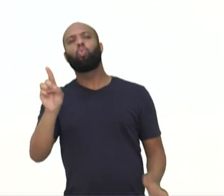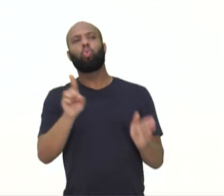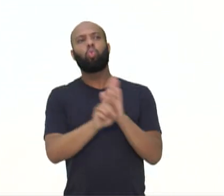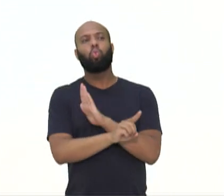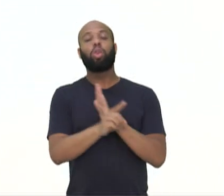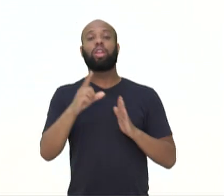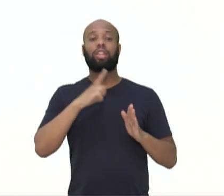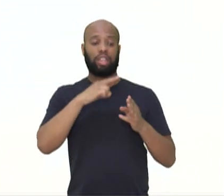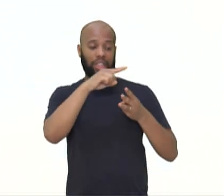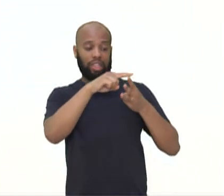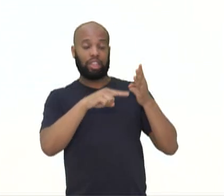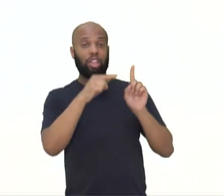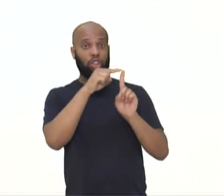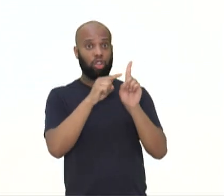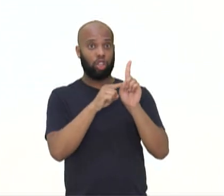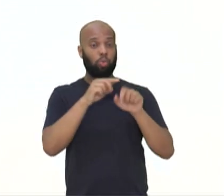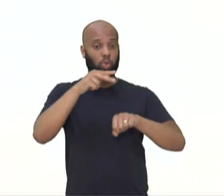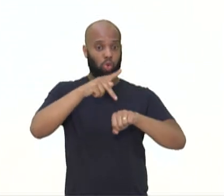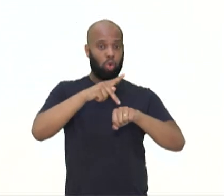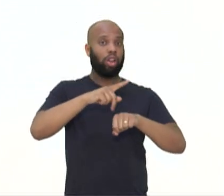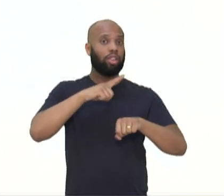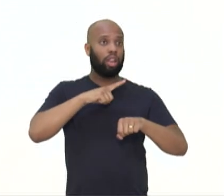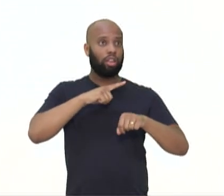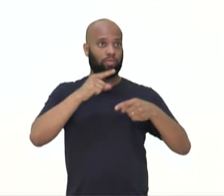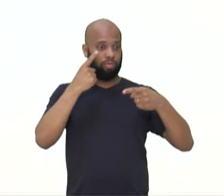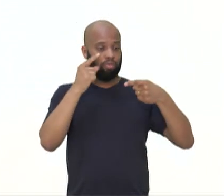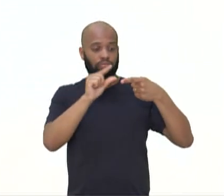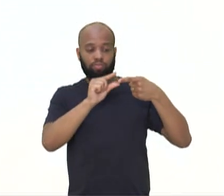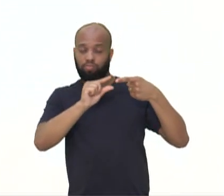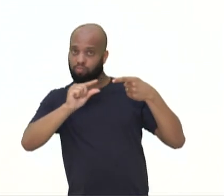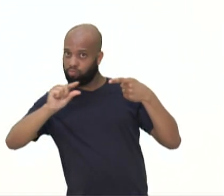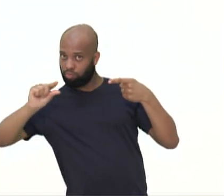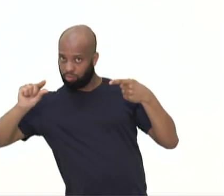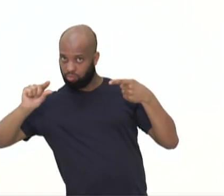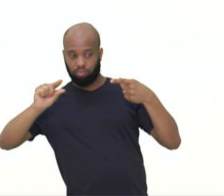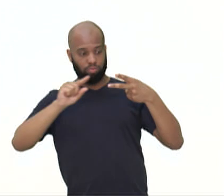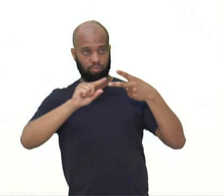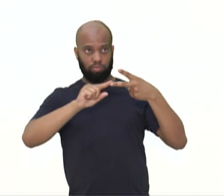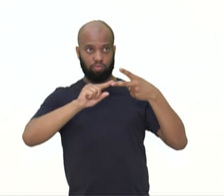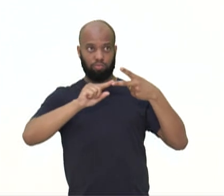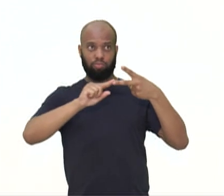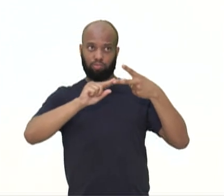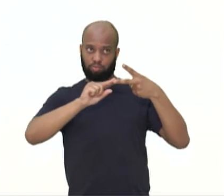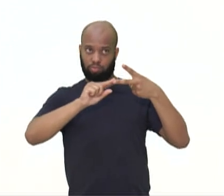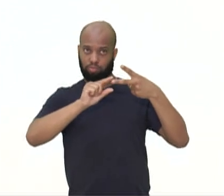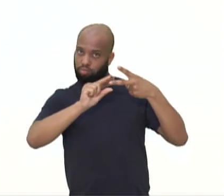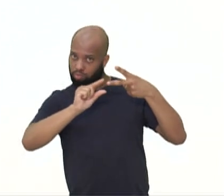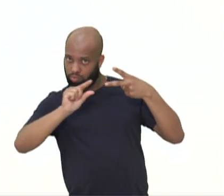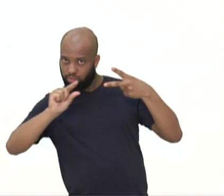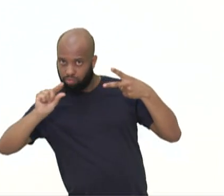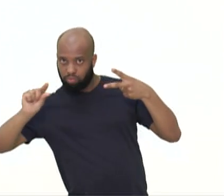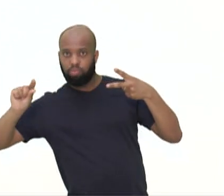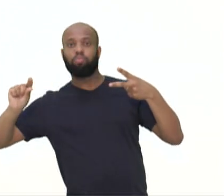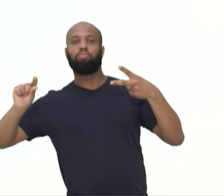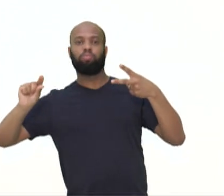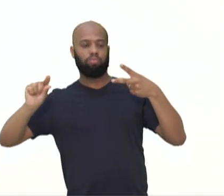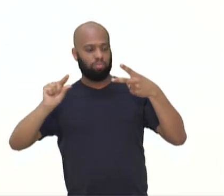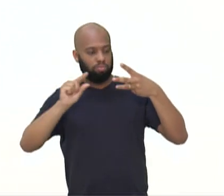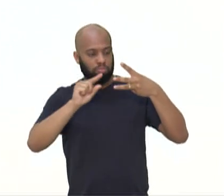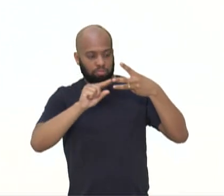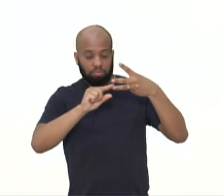3 tipos de rochas que existem? Magmáticas, sedimentares e metamórficas.